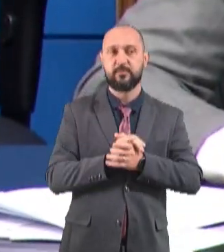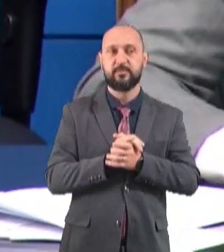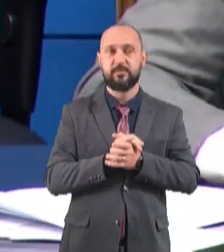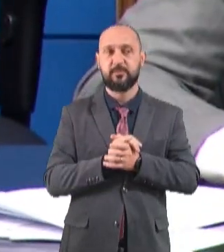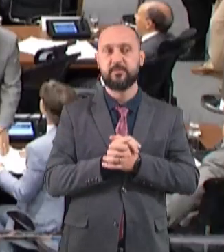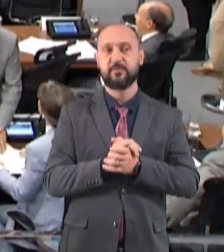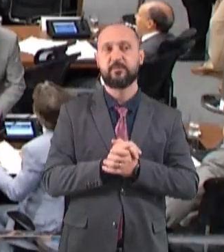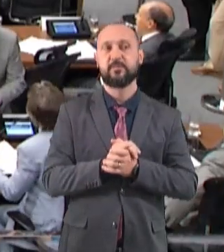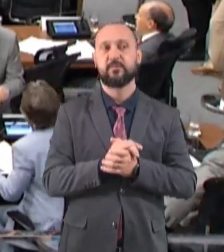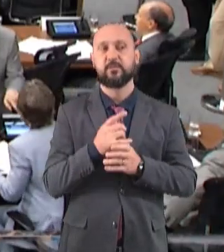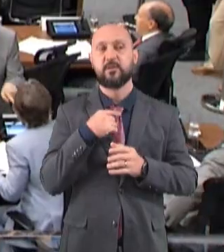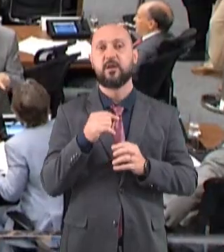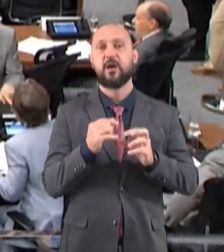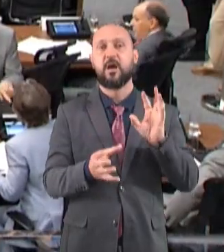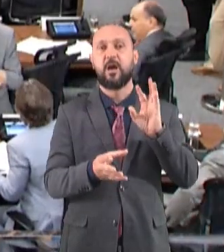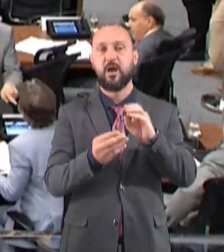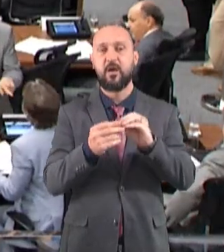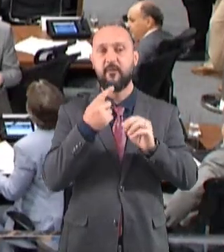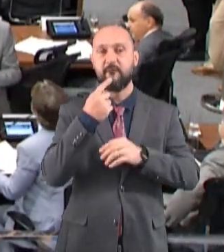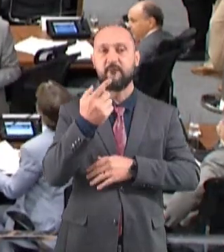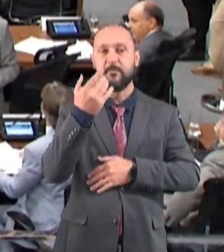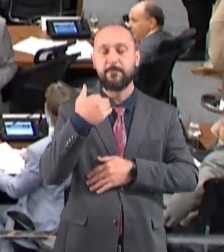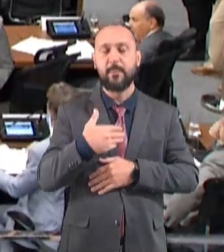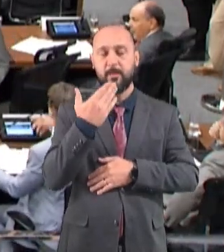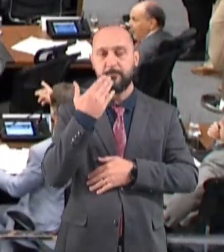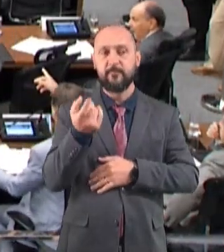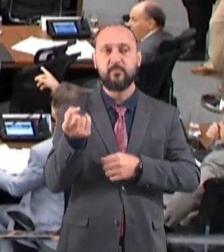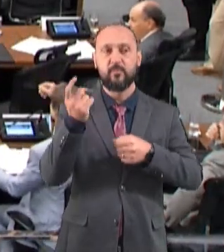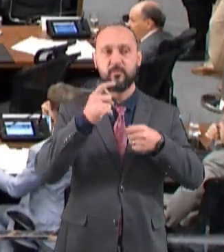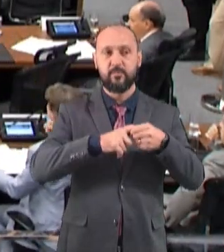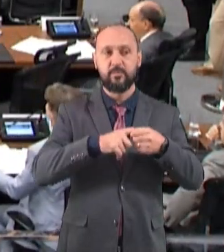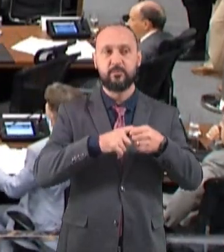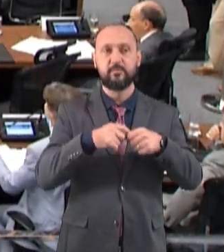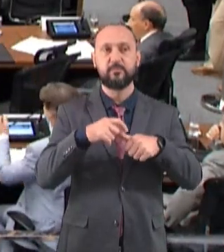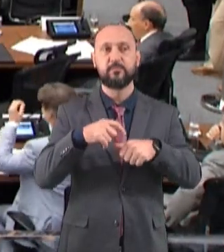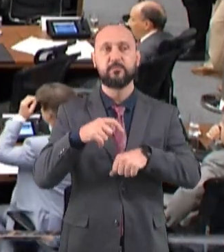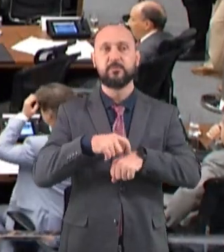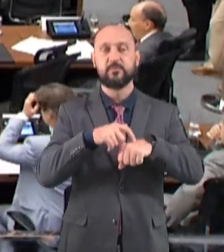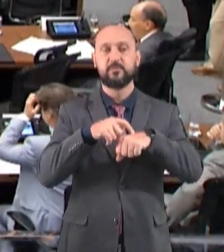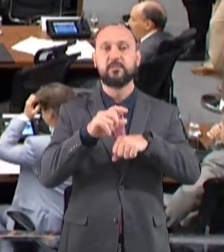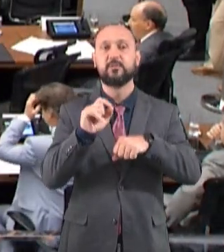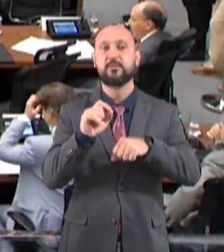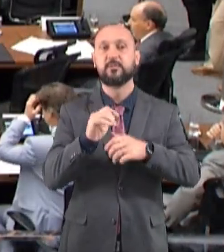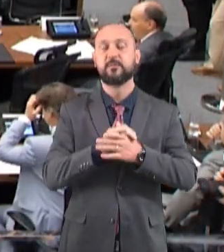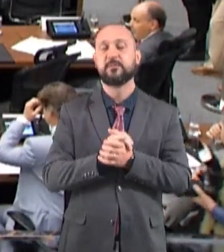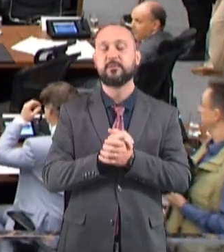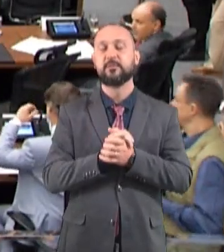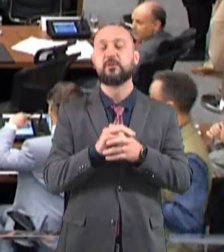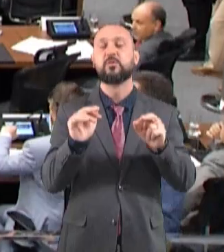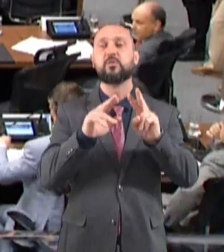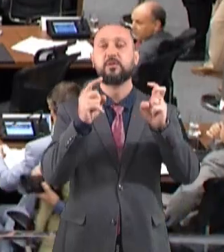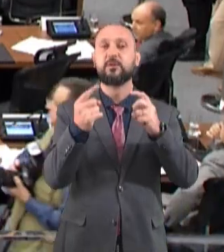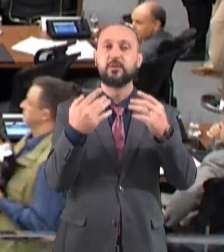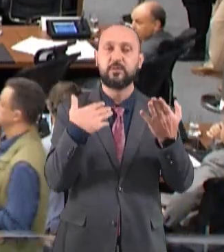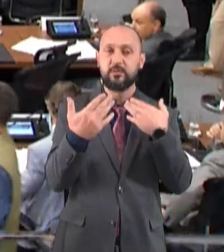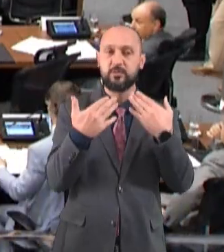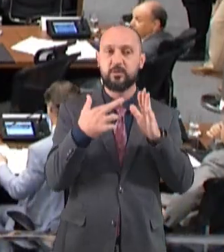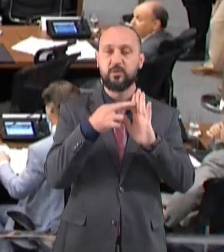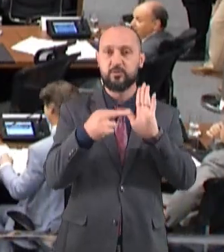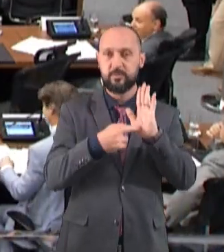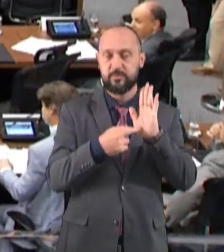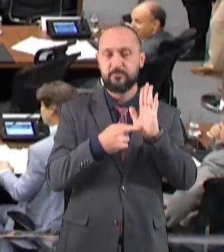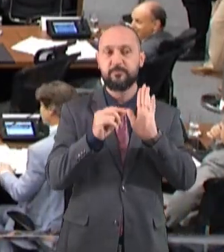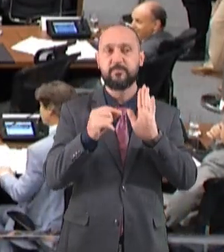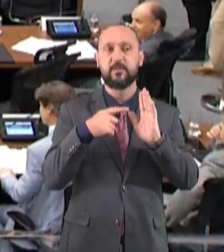Agora, concluindo a minha fala, peço para voltar o meu tempo. Na discussão da matéria,